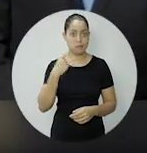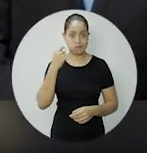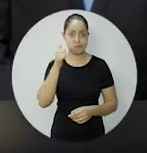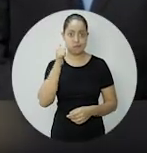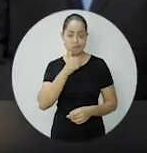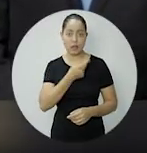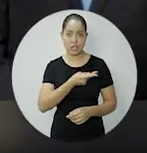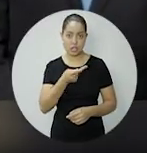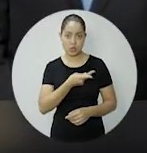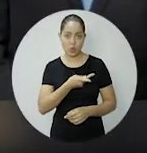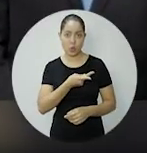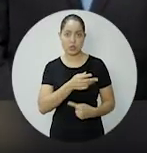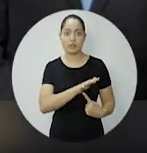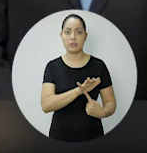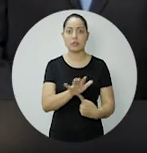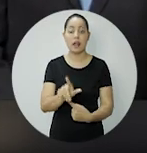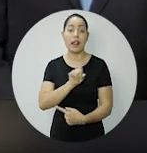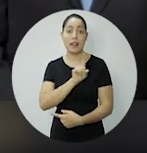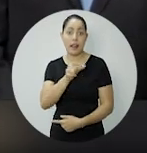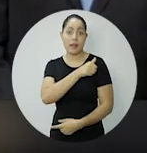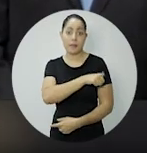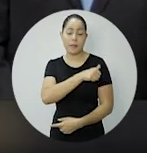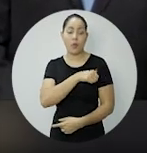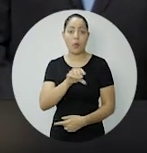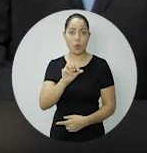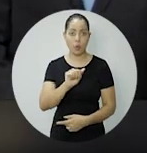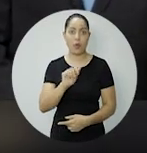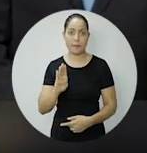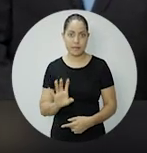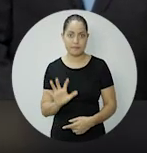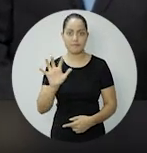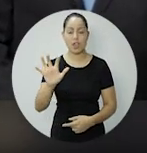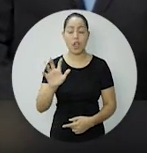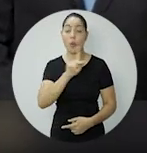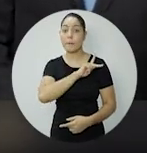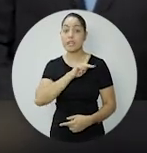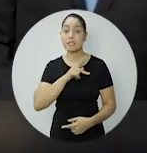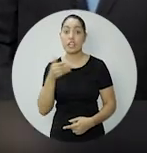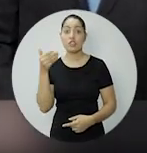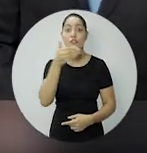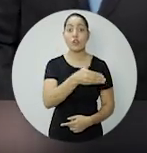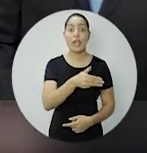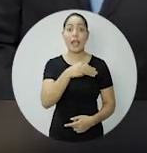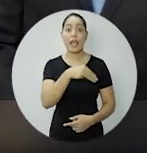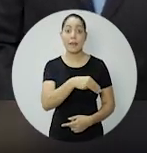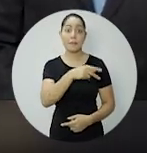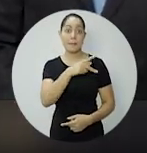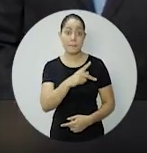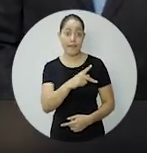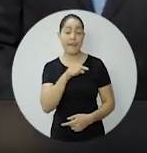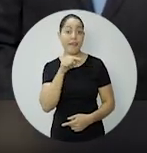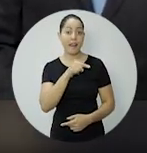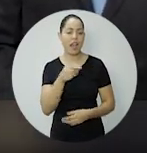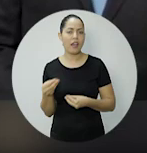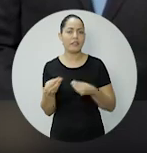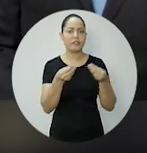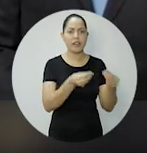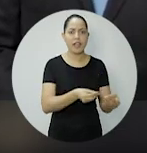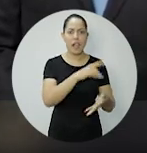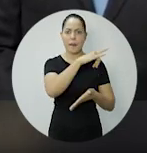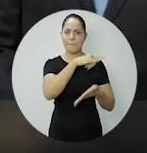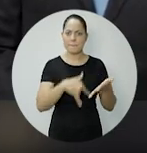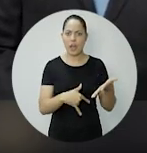OAB Fluminense. O presidente da seccional, Luciano Bandeira, foi pessoalmente ao Ministério Público do Rio de Janeiro entregar